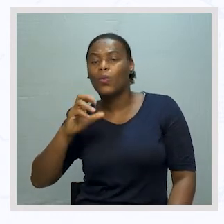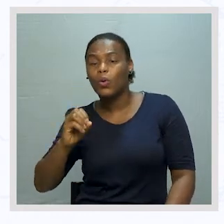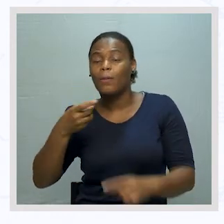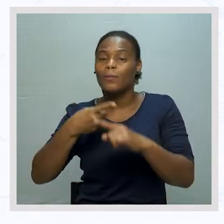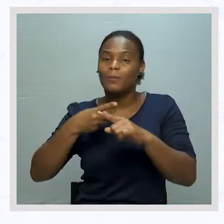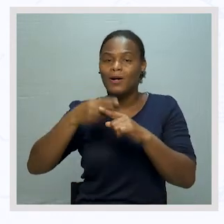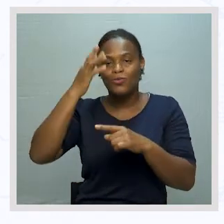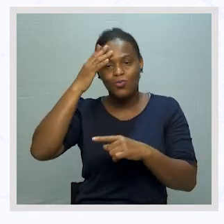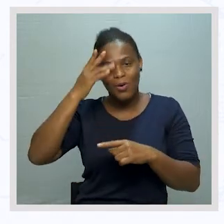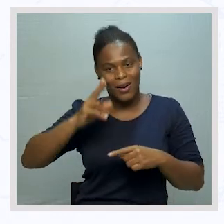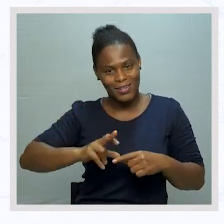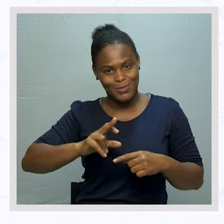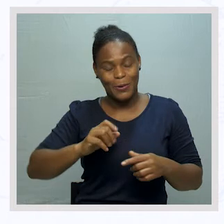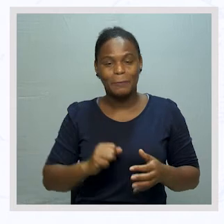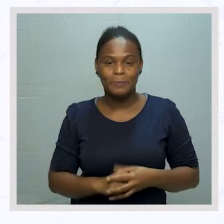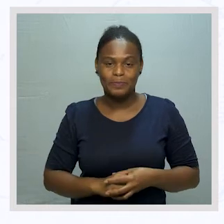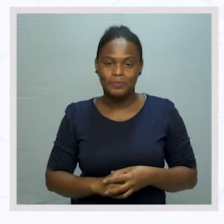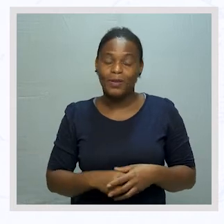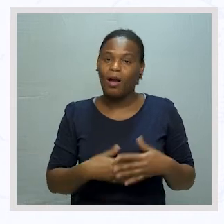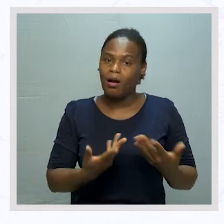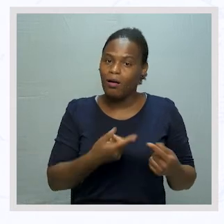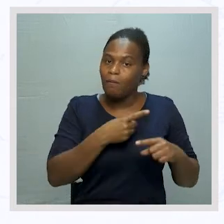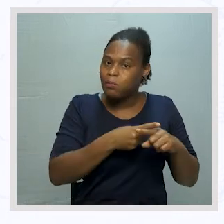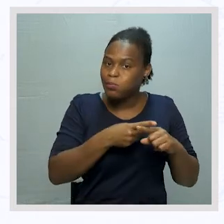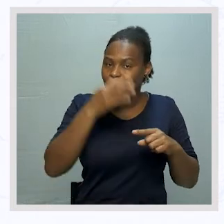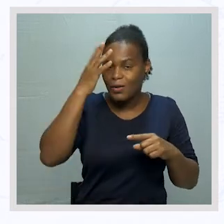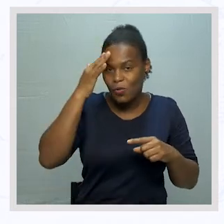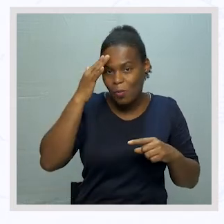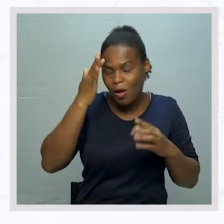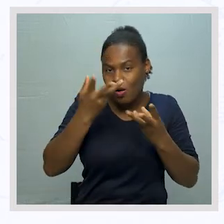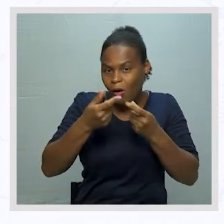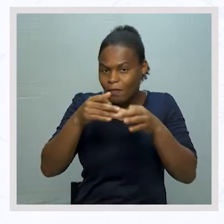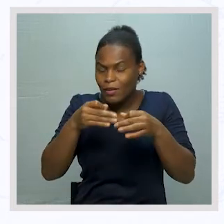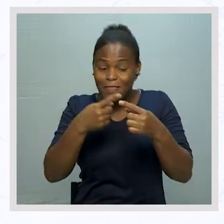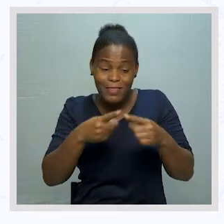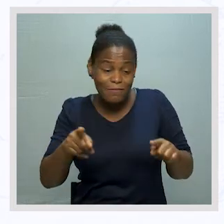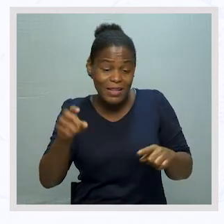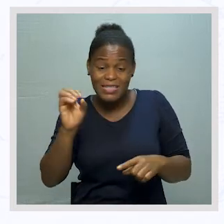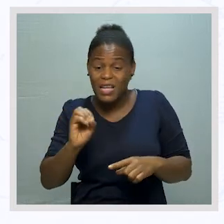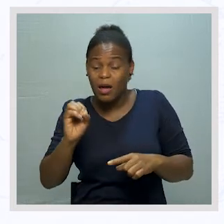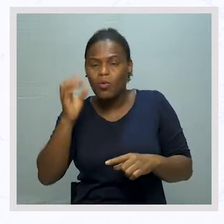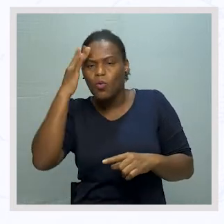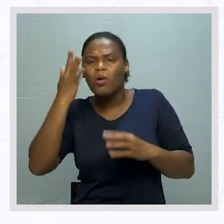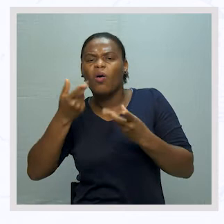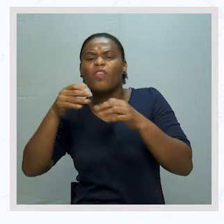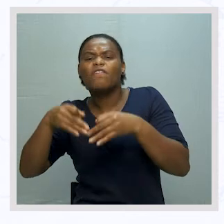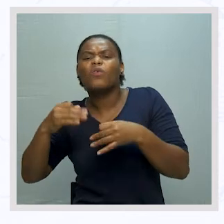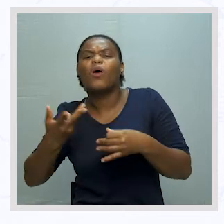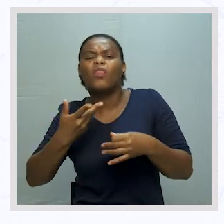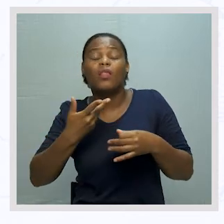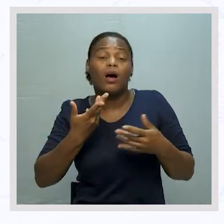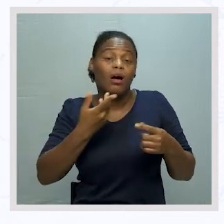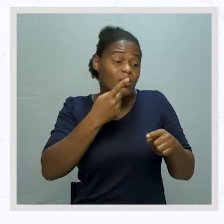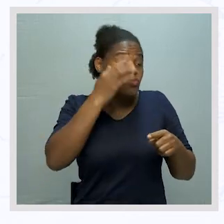números racionais. O produto de um número racional diferente de 0 por 1 é o